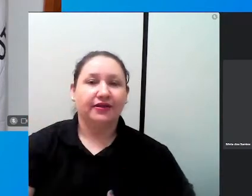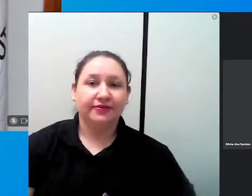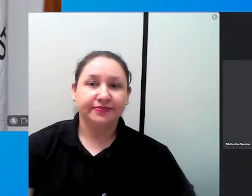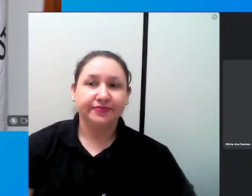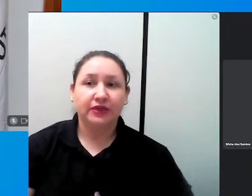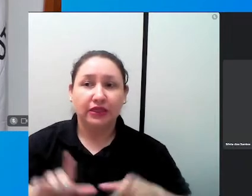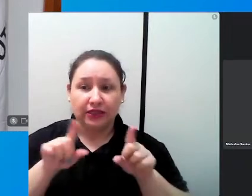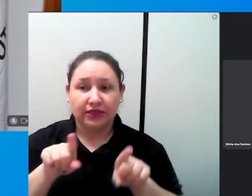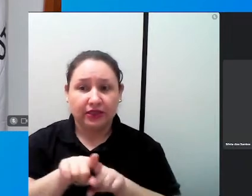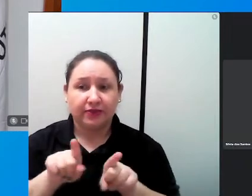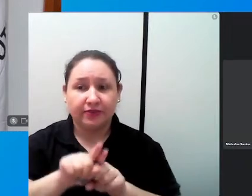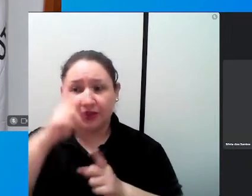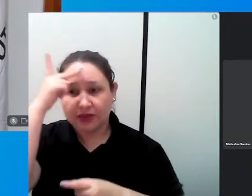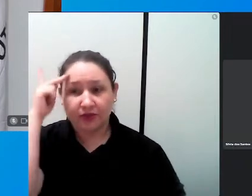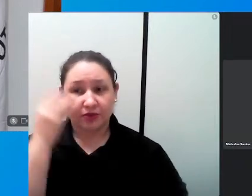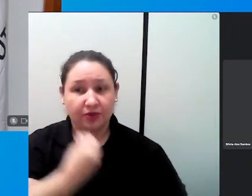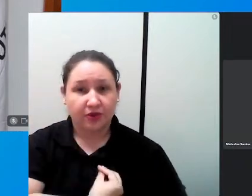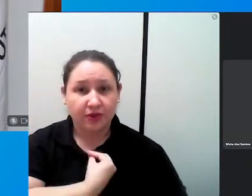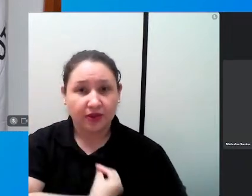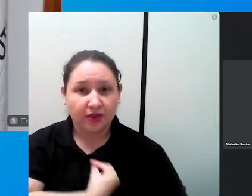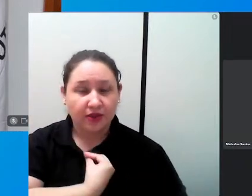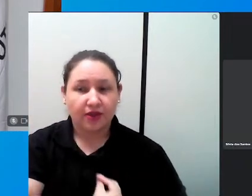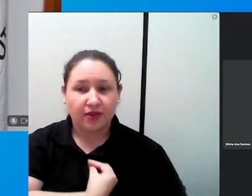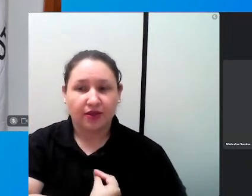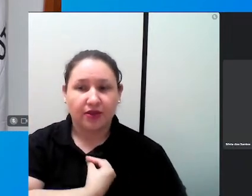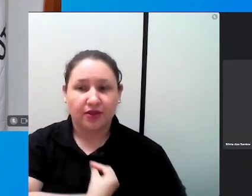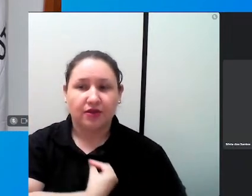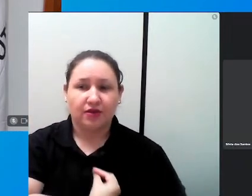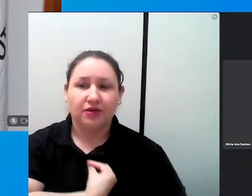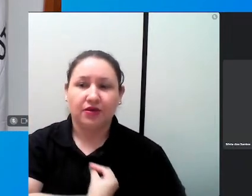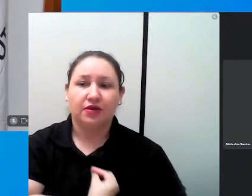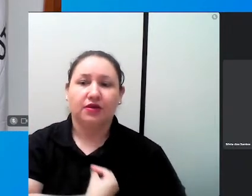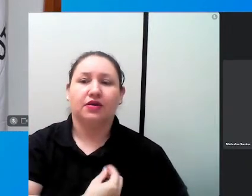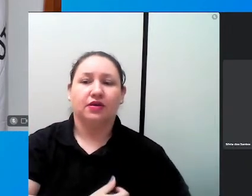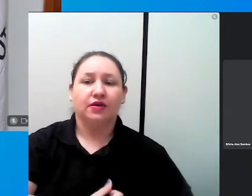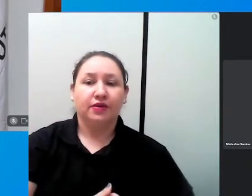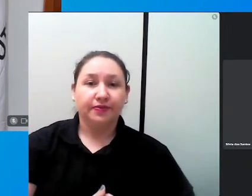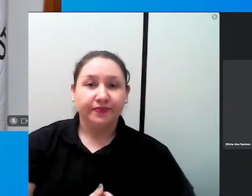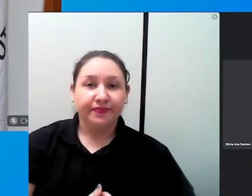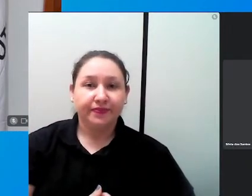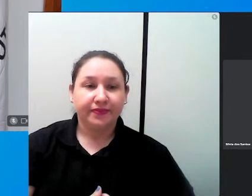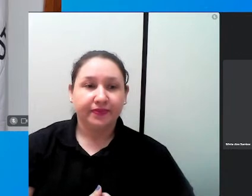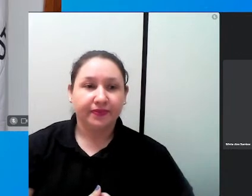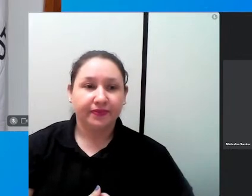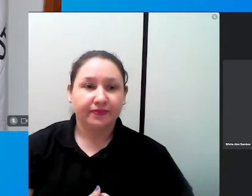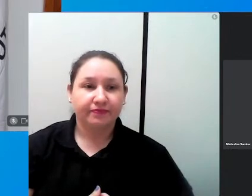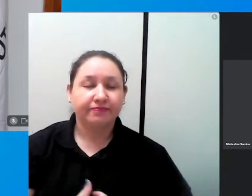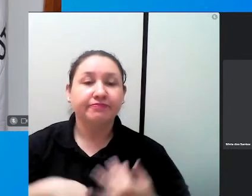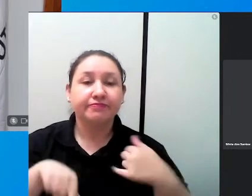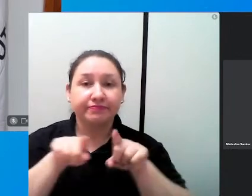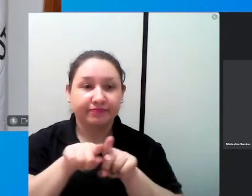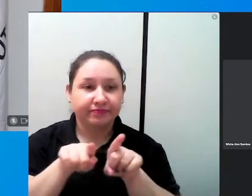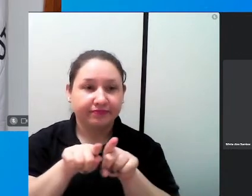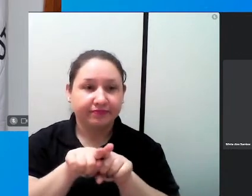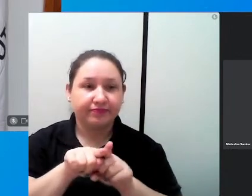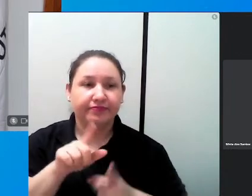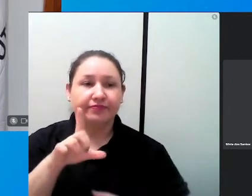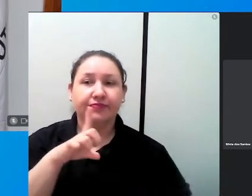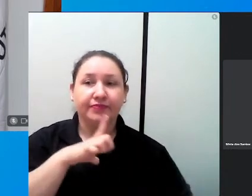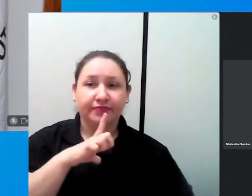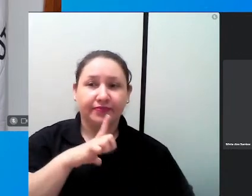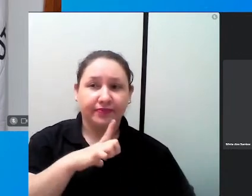representando o Pará, o Instituto Federal do Pará, né, que vem falar sobre curricularização, pró-reitor de extensão,